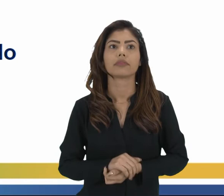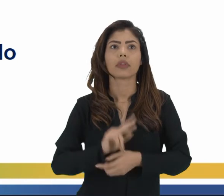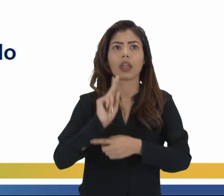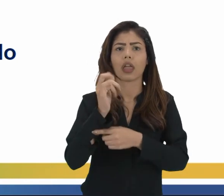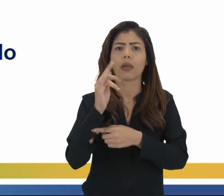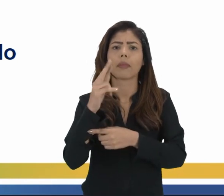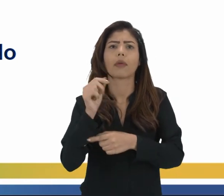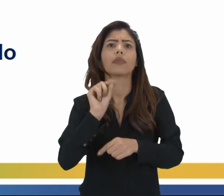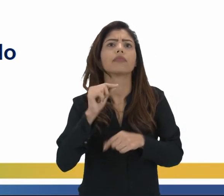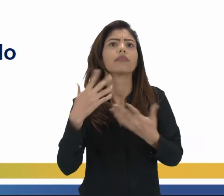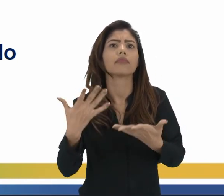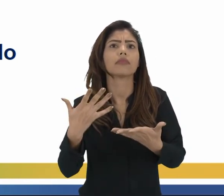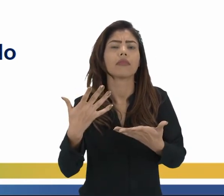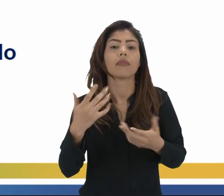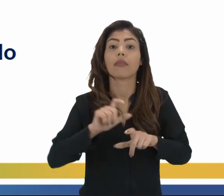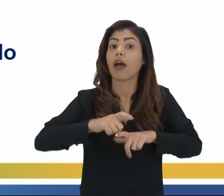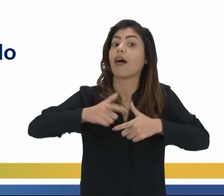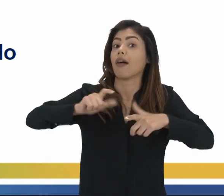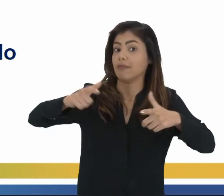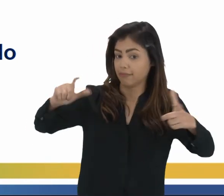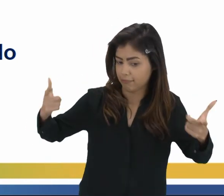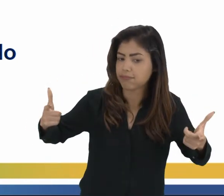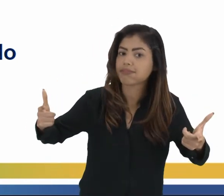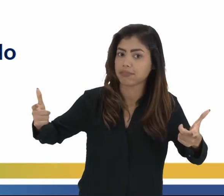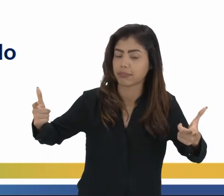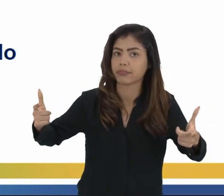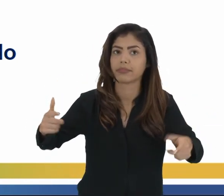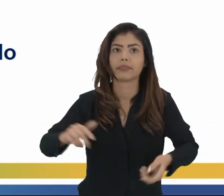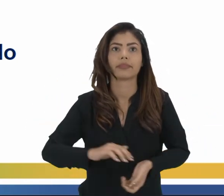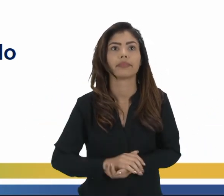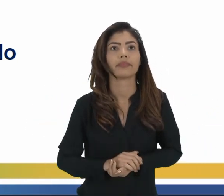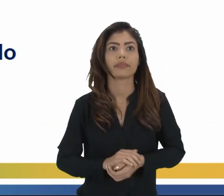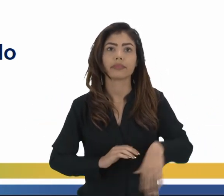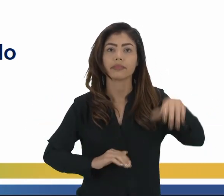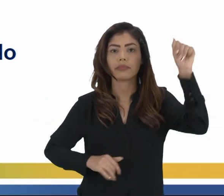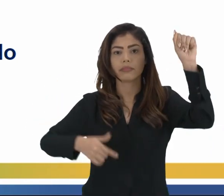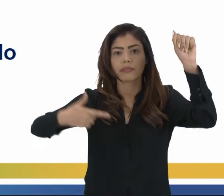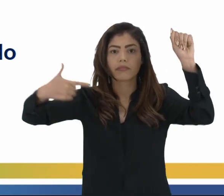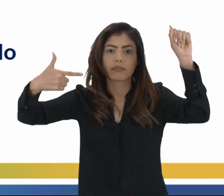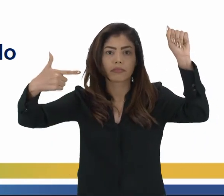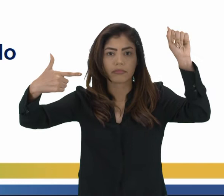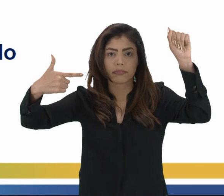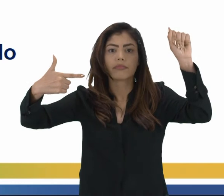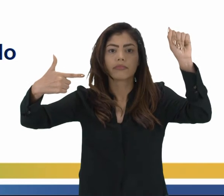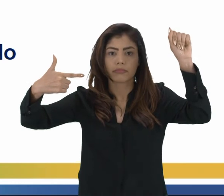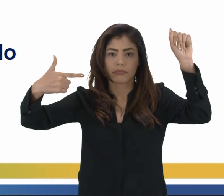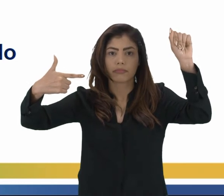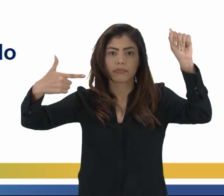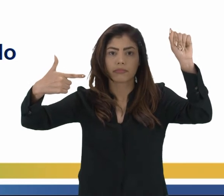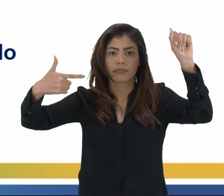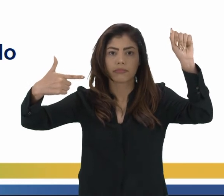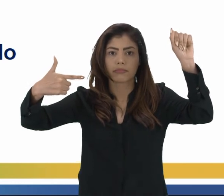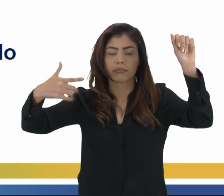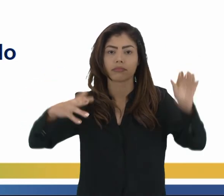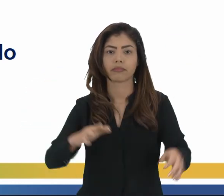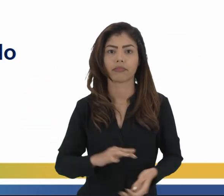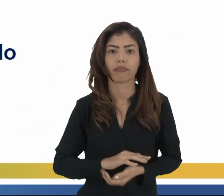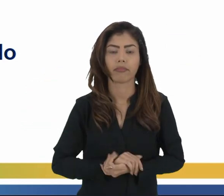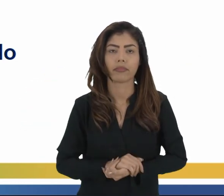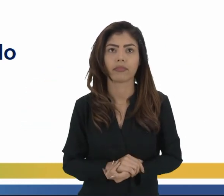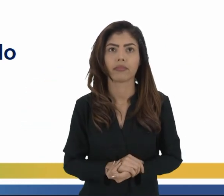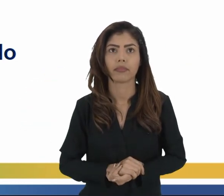Hipérbole representa uma grandiosidade. Grande como el